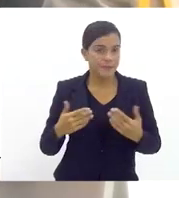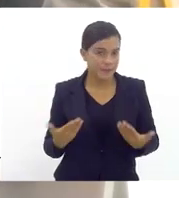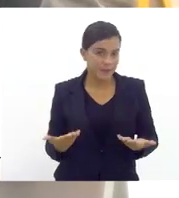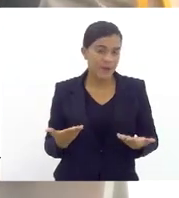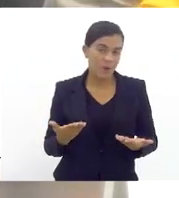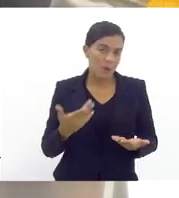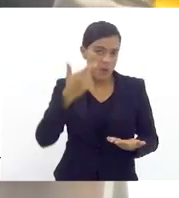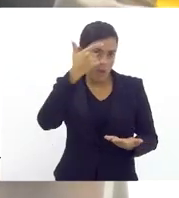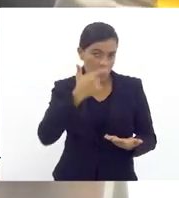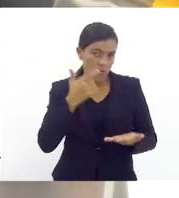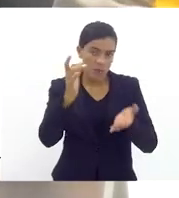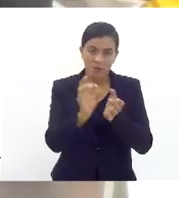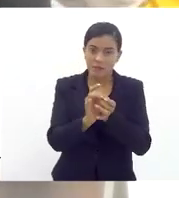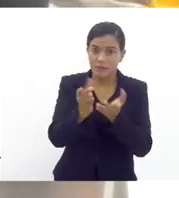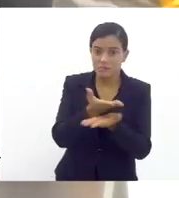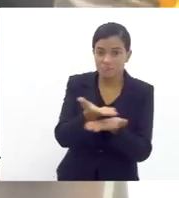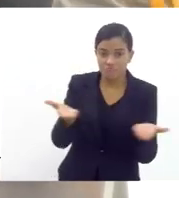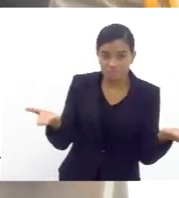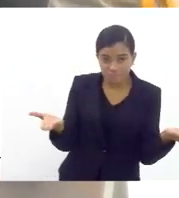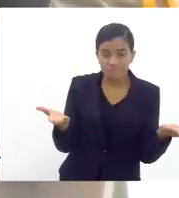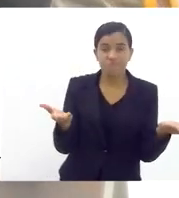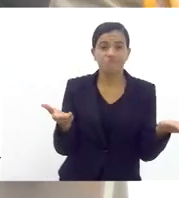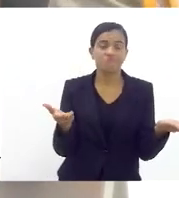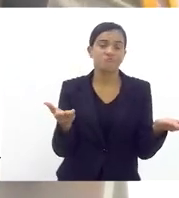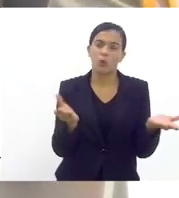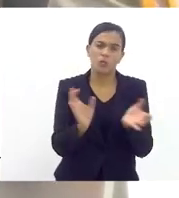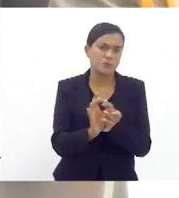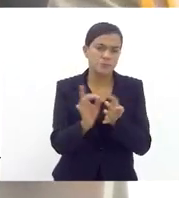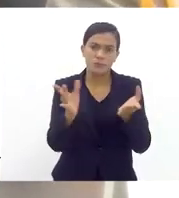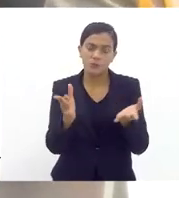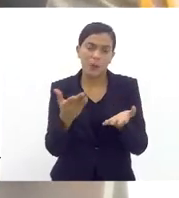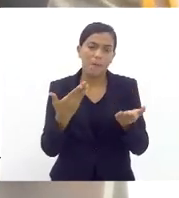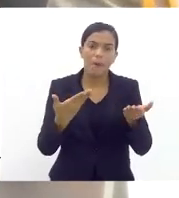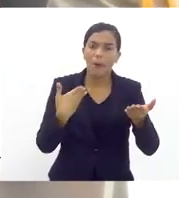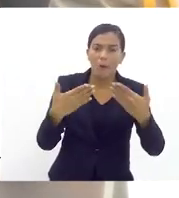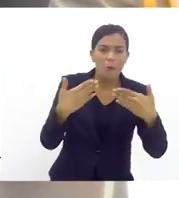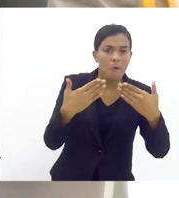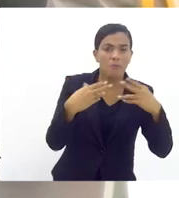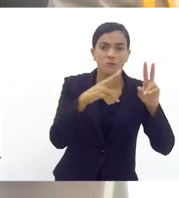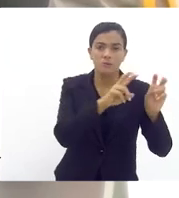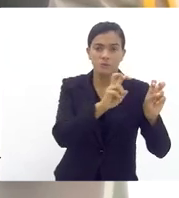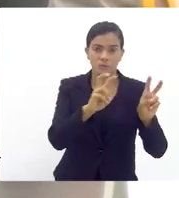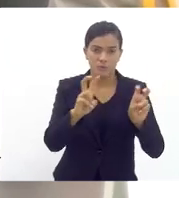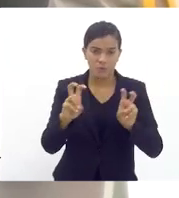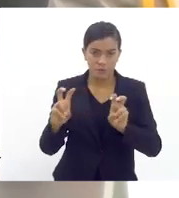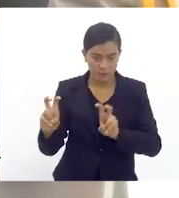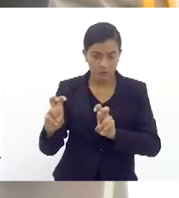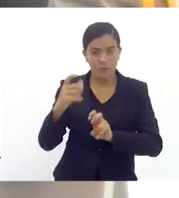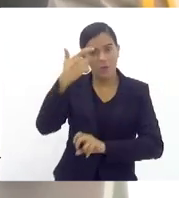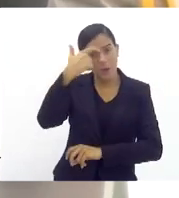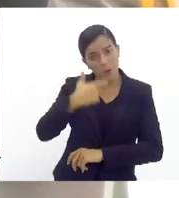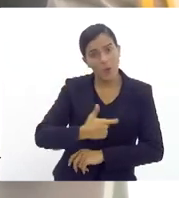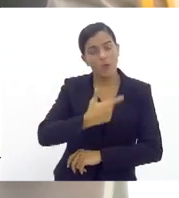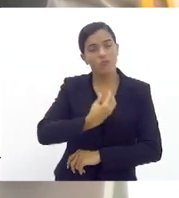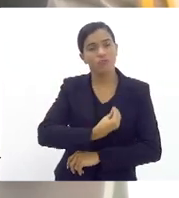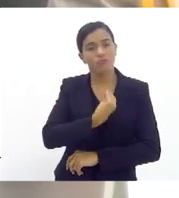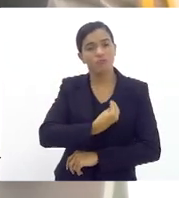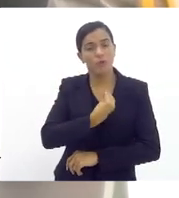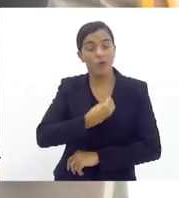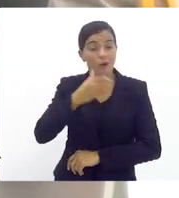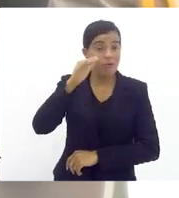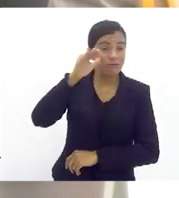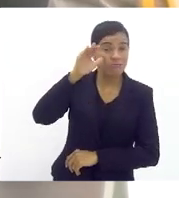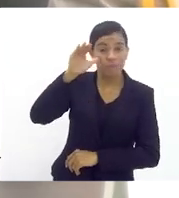isso, eu me coloco à disposição, no Diversity está à disposição para tratar desses temas. Estou aqui muito